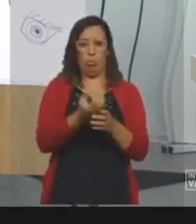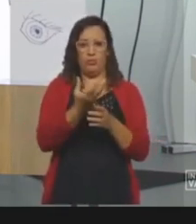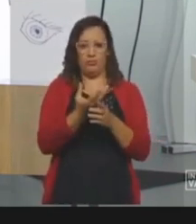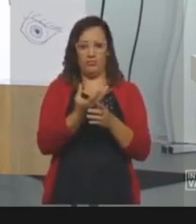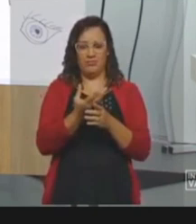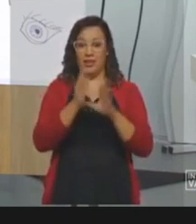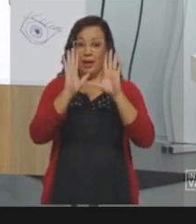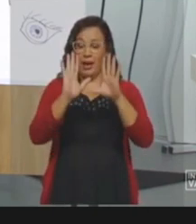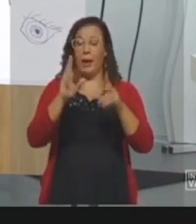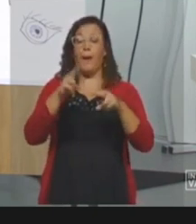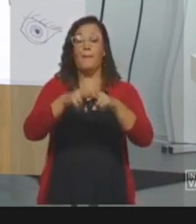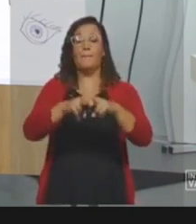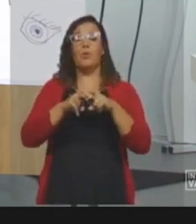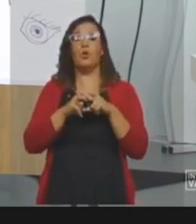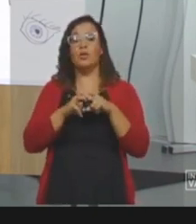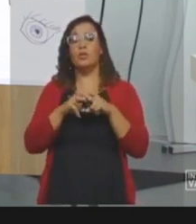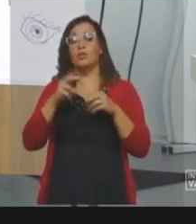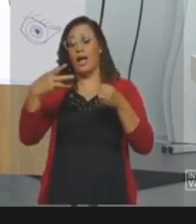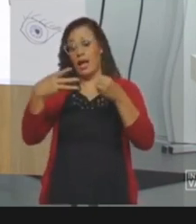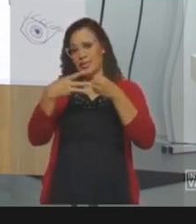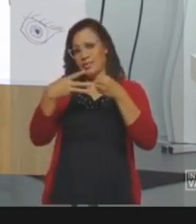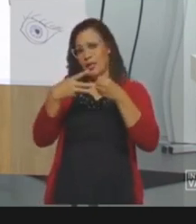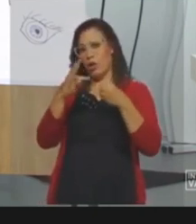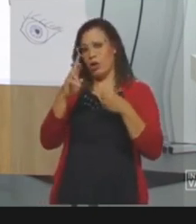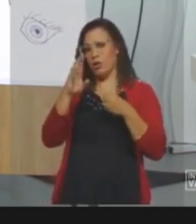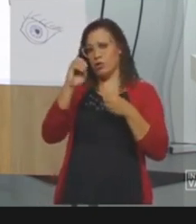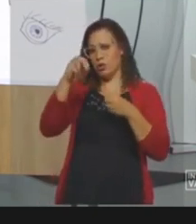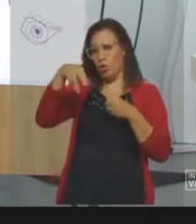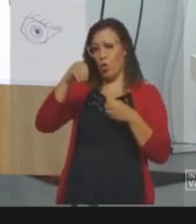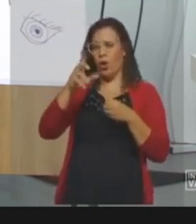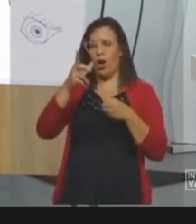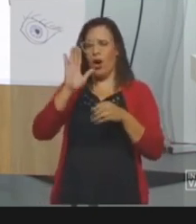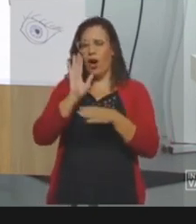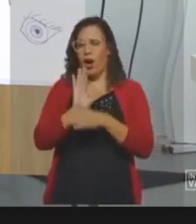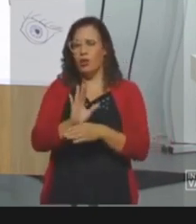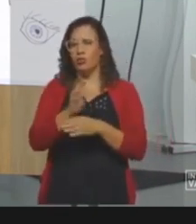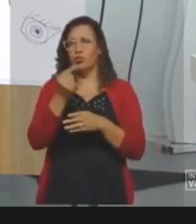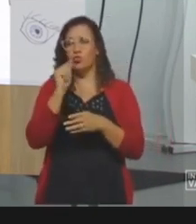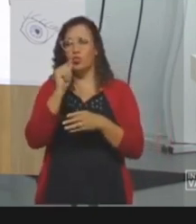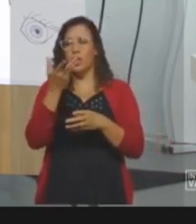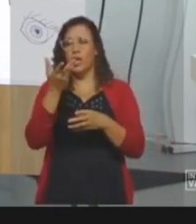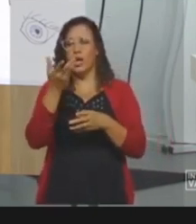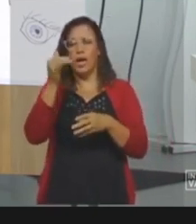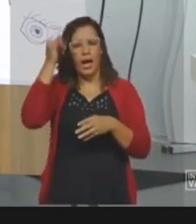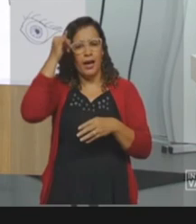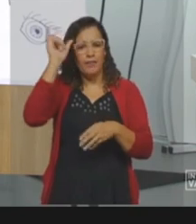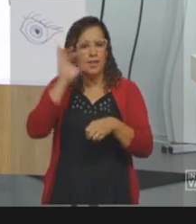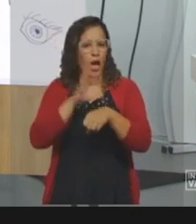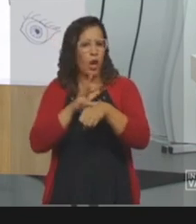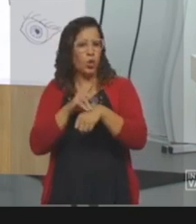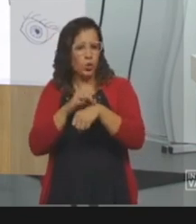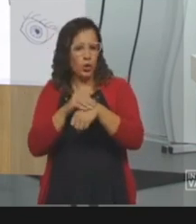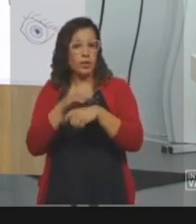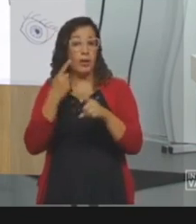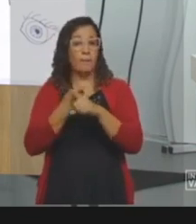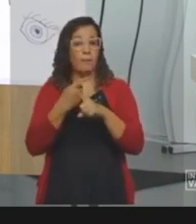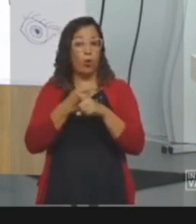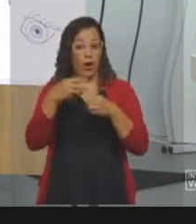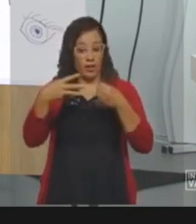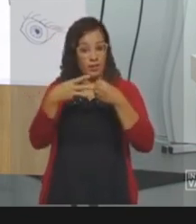isso as células-tronco podem ser usadas em certas doenças, porque essas células podem